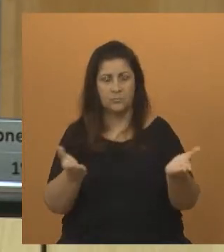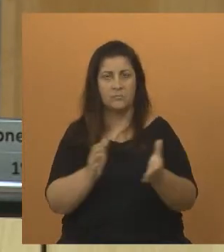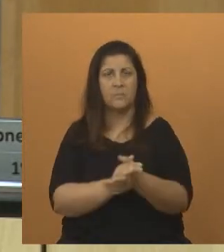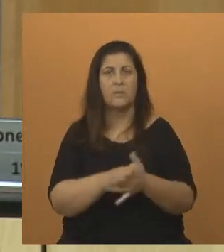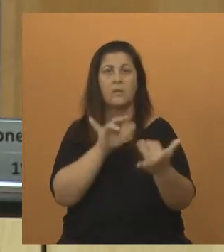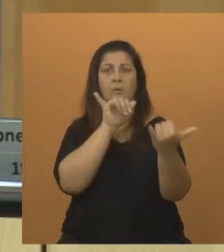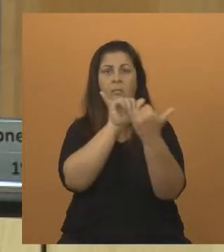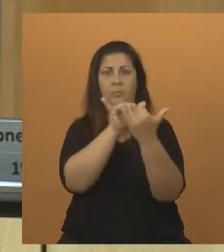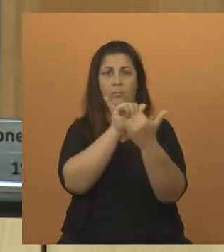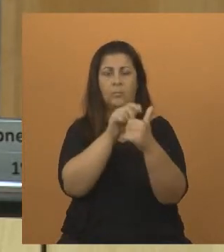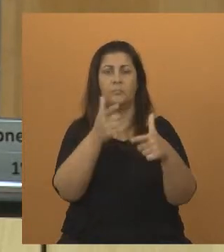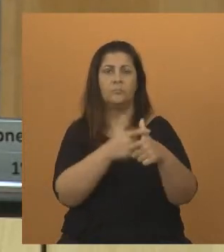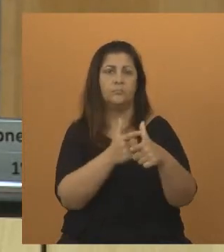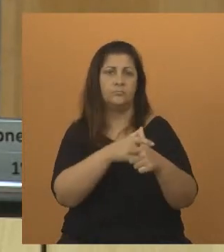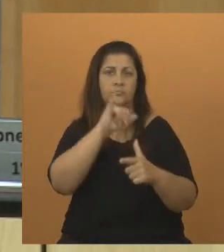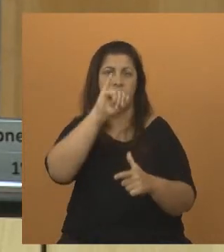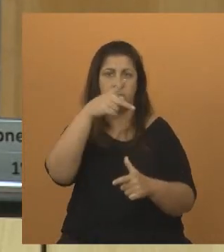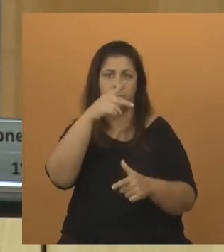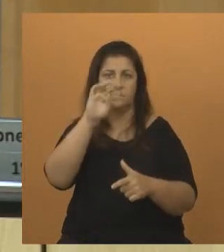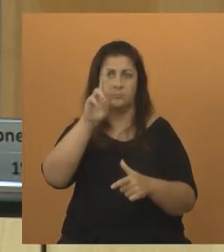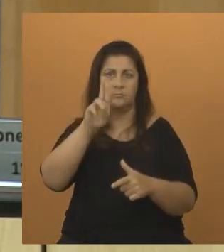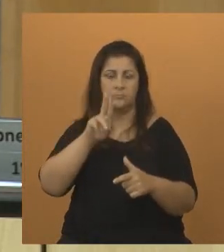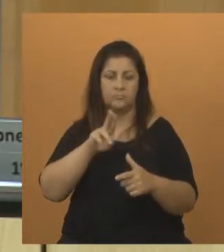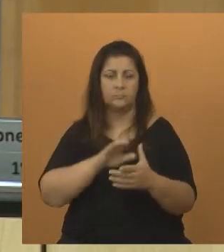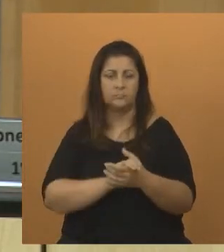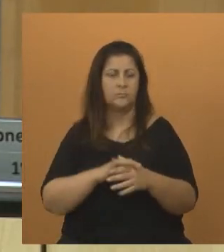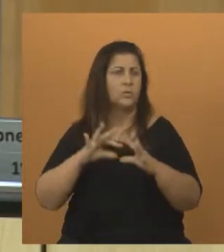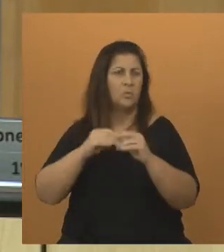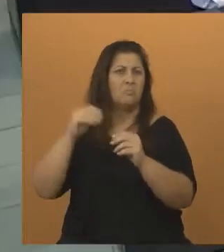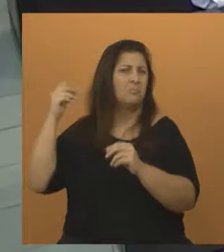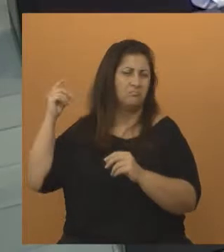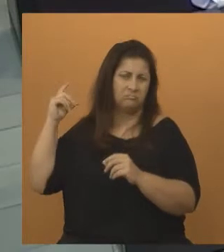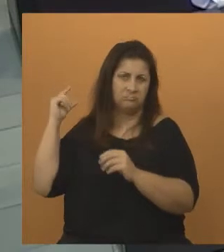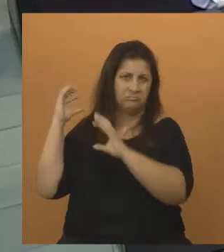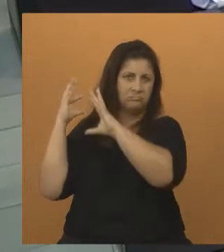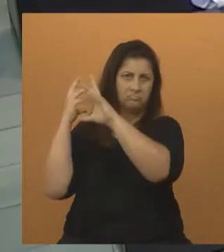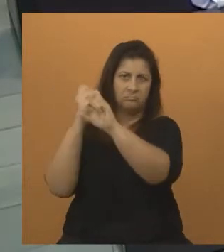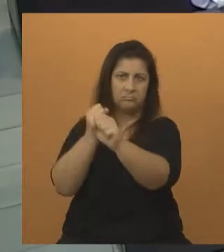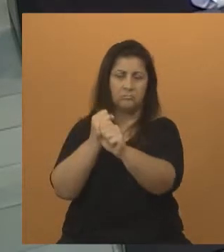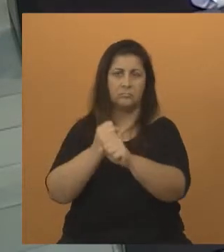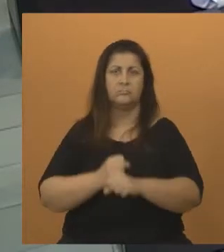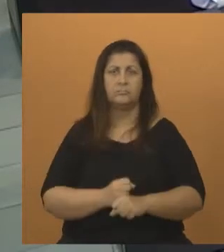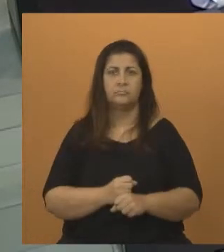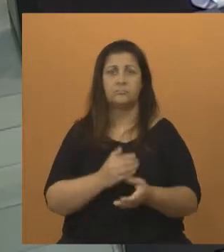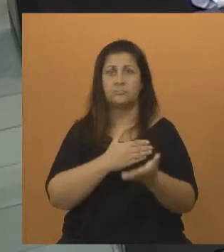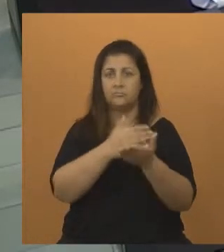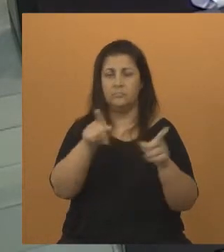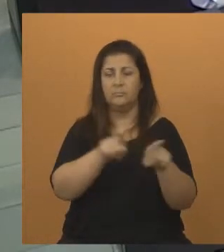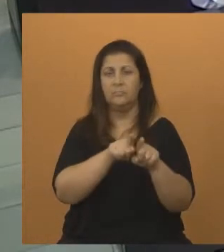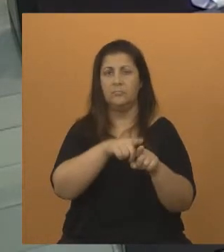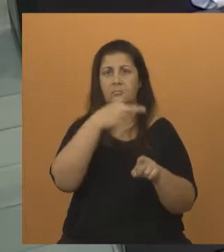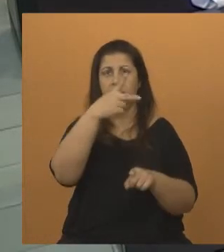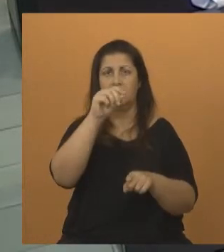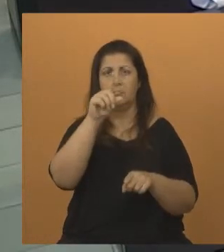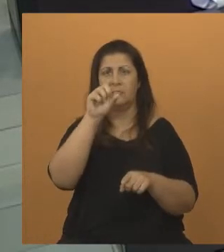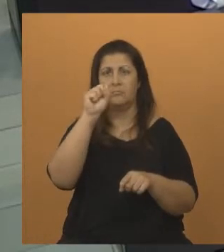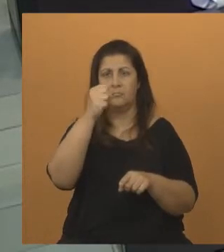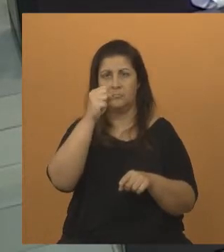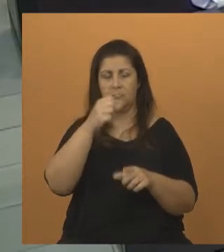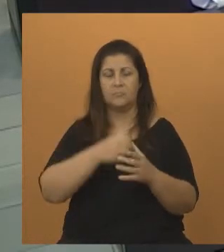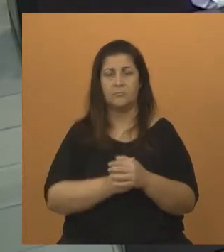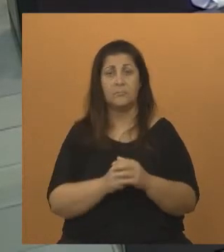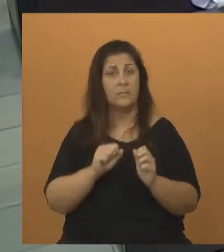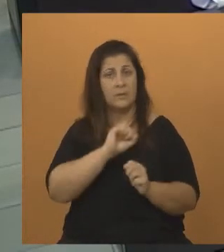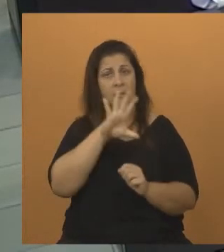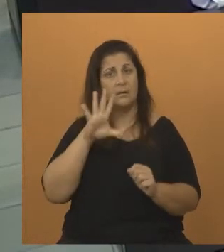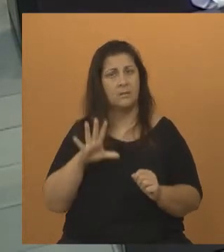dos débitos de IPTU a partir de todos esses anos e a partir agora de 2018. Claro